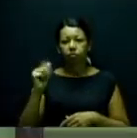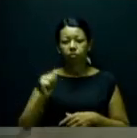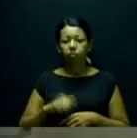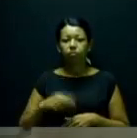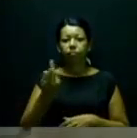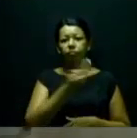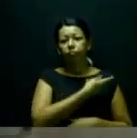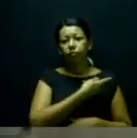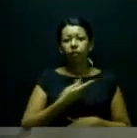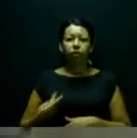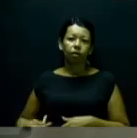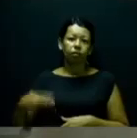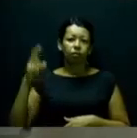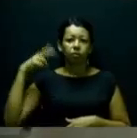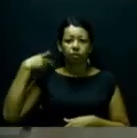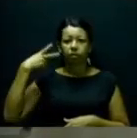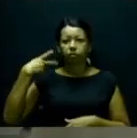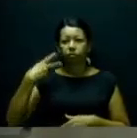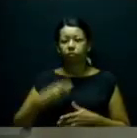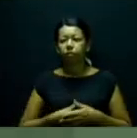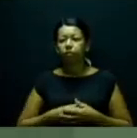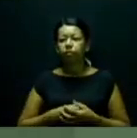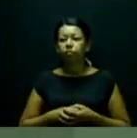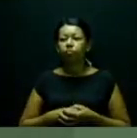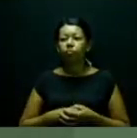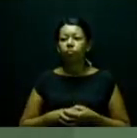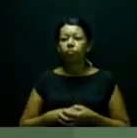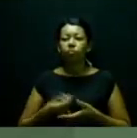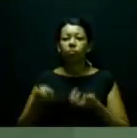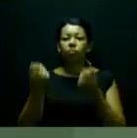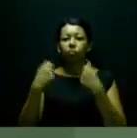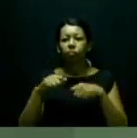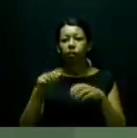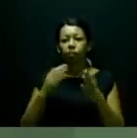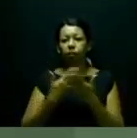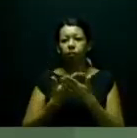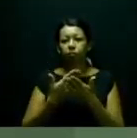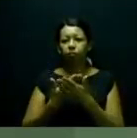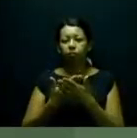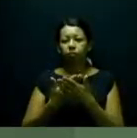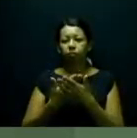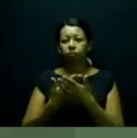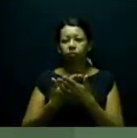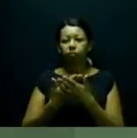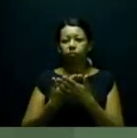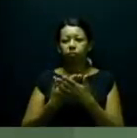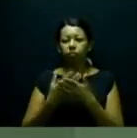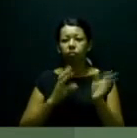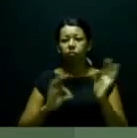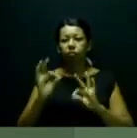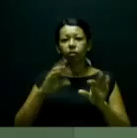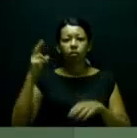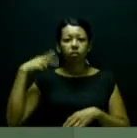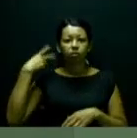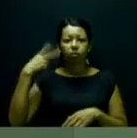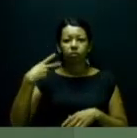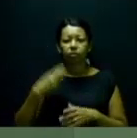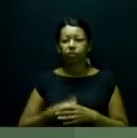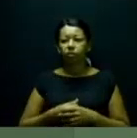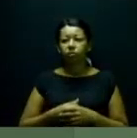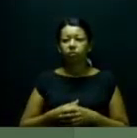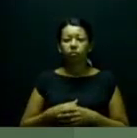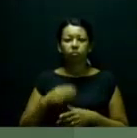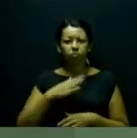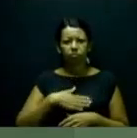Senhor presidente, senhores vereadores. Eu recebi para estudo esse projeto do vereador Ricardo Queixão e adorei o